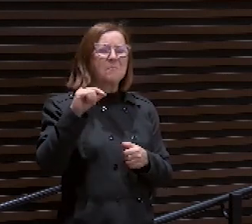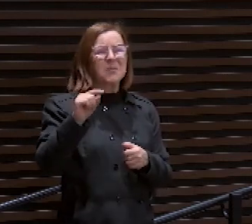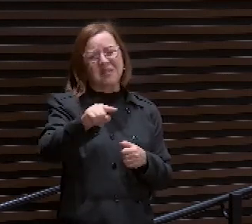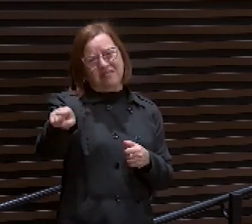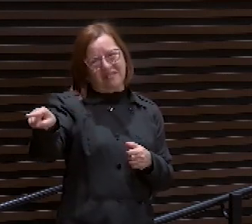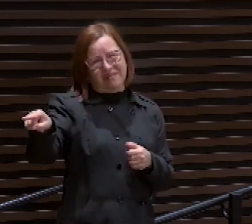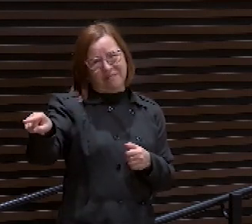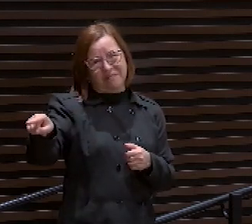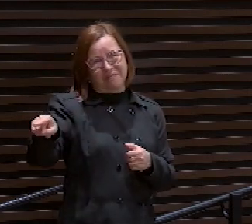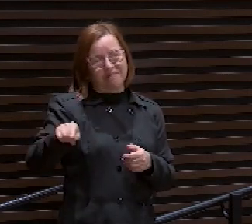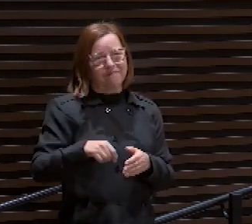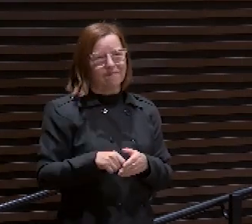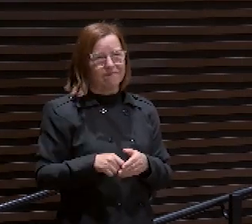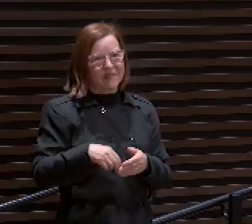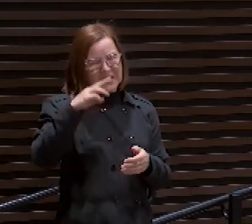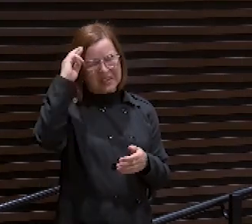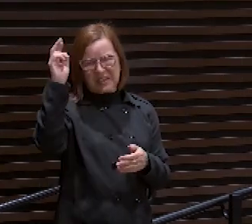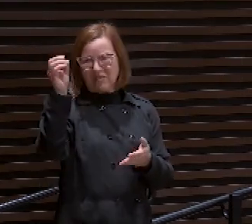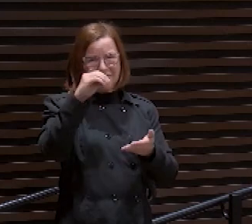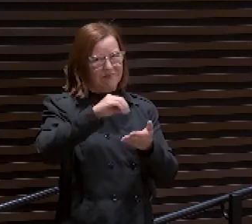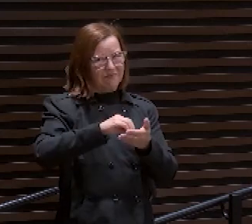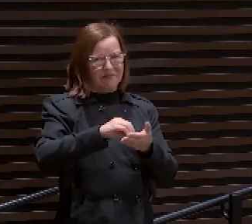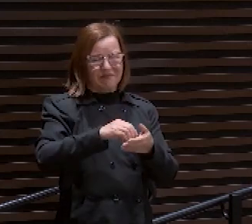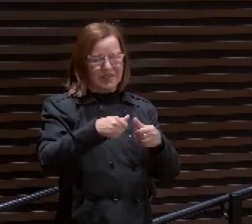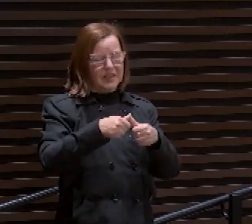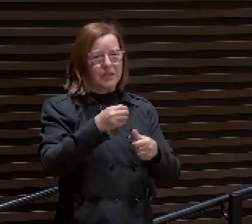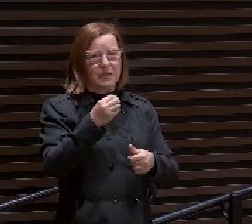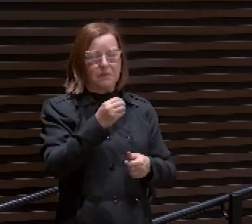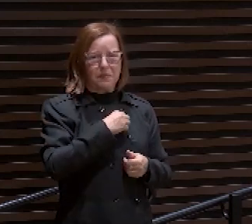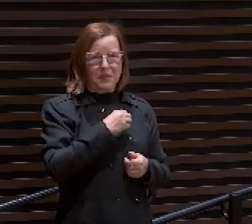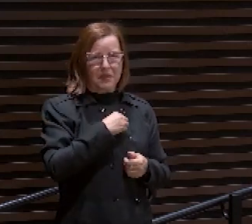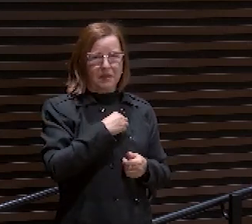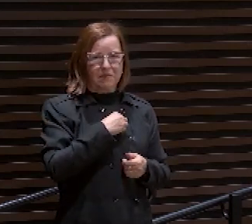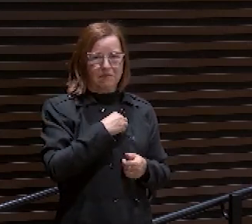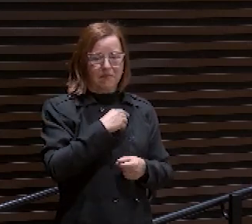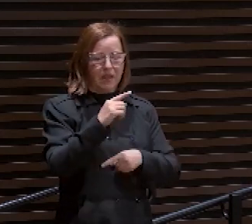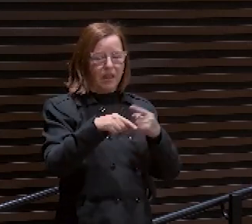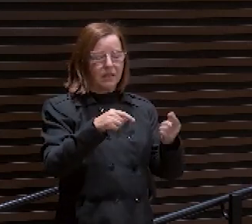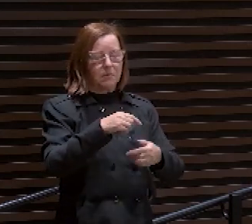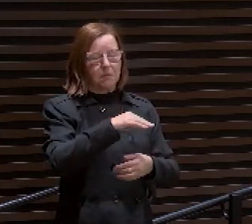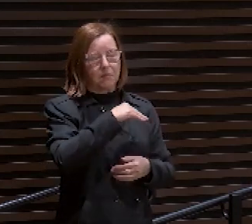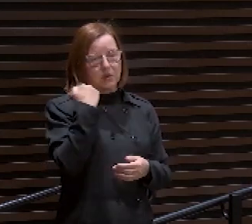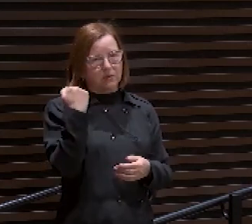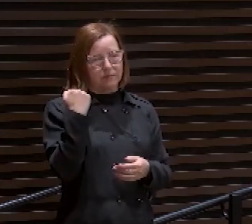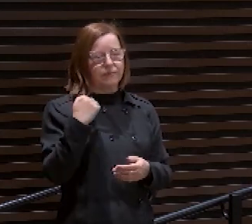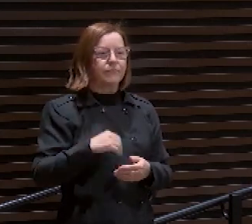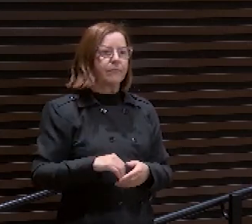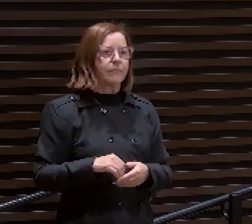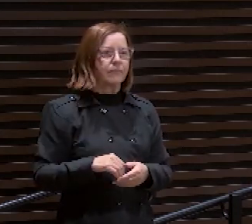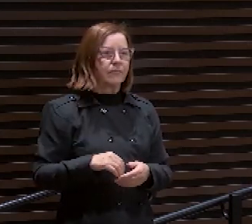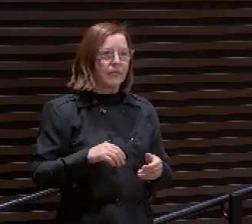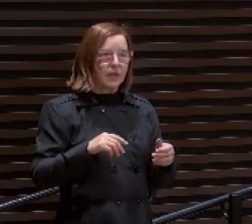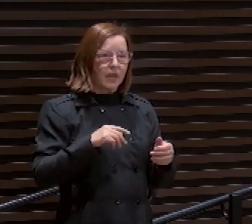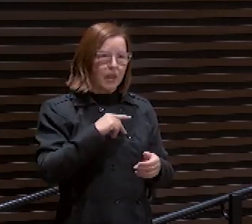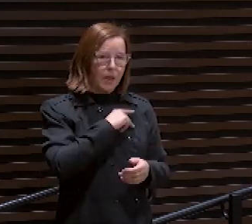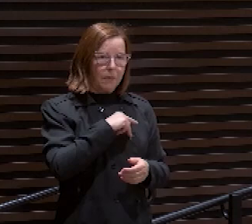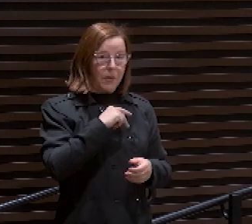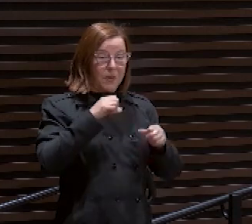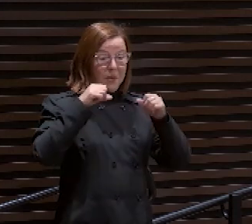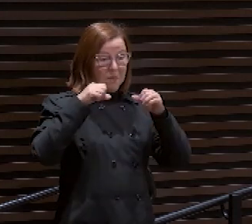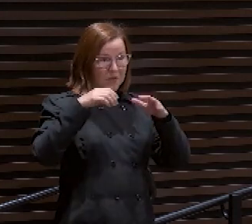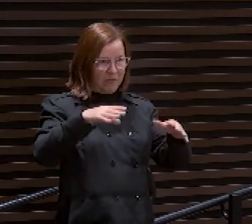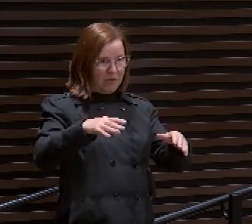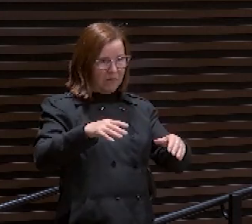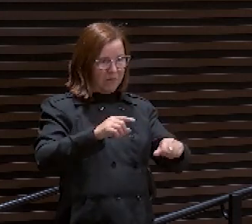Senhor, não lhes impute esse pecado. E com essas palavras, Estevão morreu. O apóstolo Paulo, ele abençoou quando